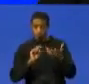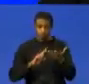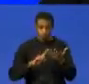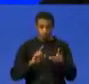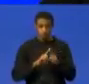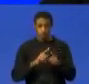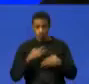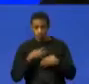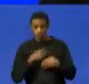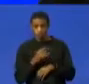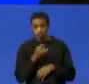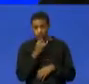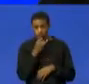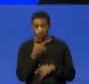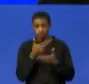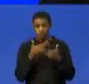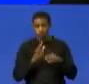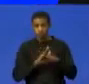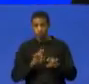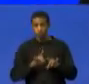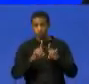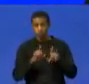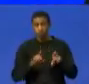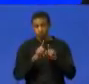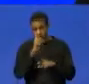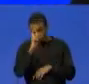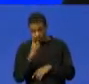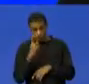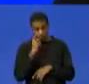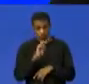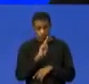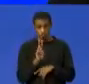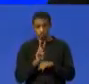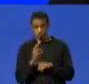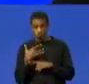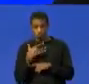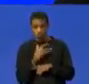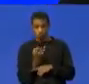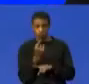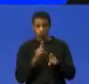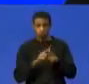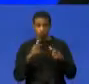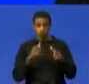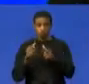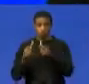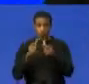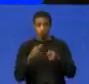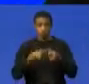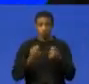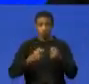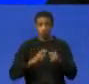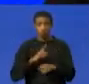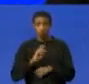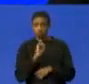atenção ambulatorial especializada, hospitalar e também vigilância à saúde. Então, os municípios devem